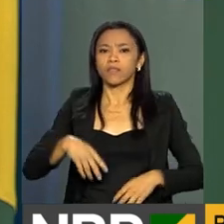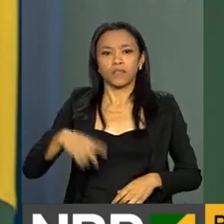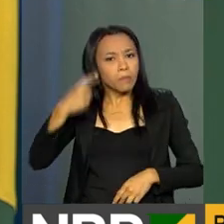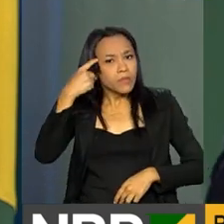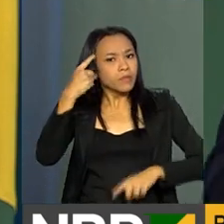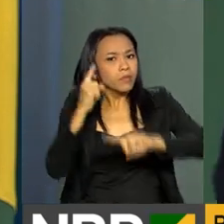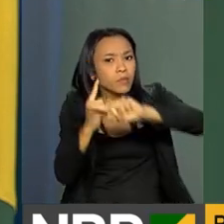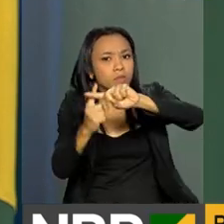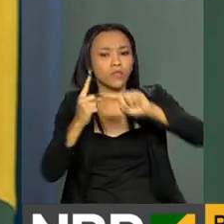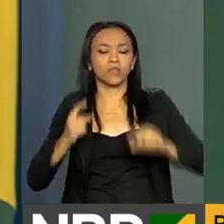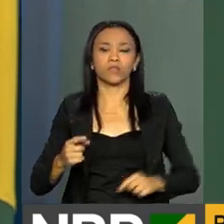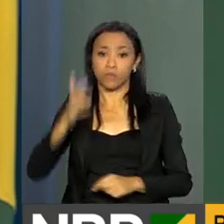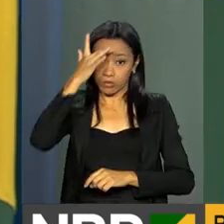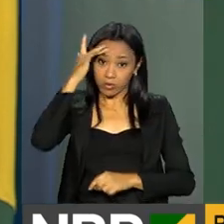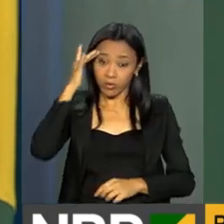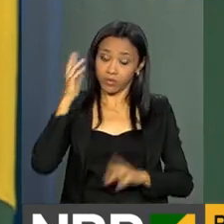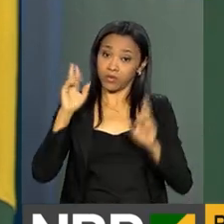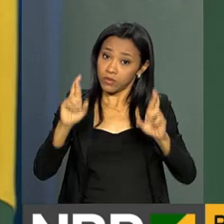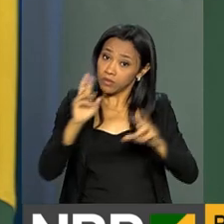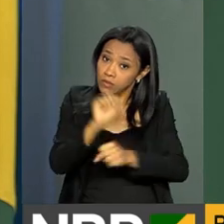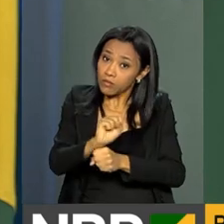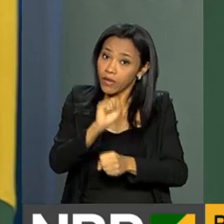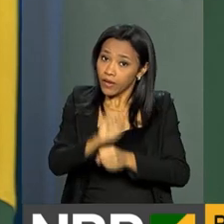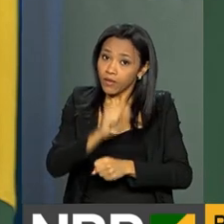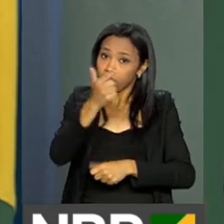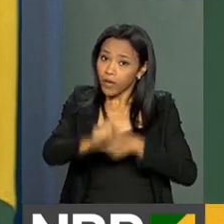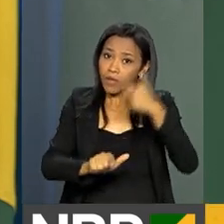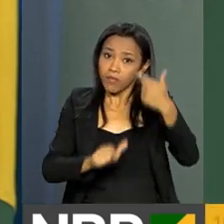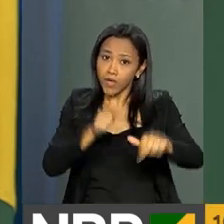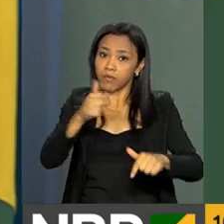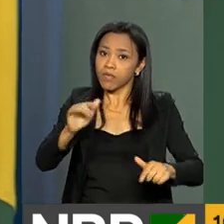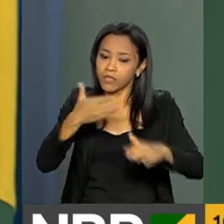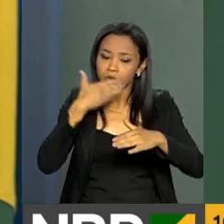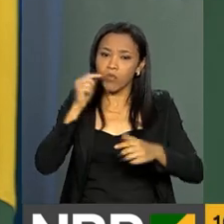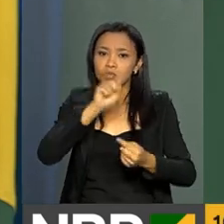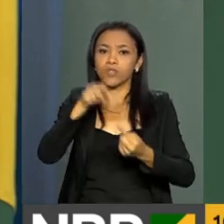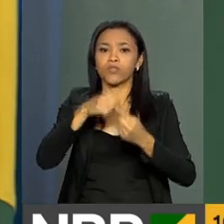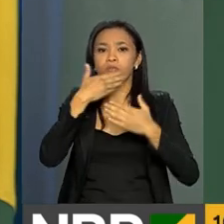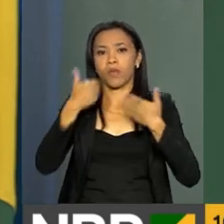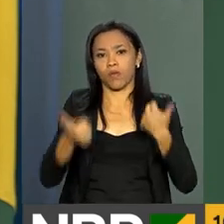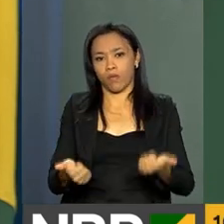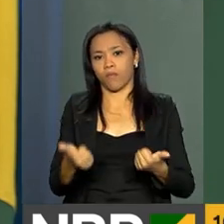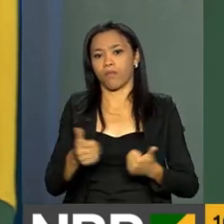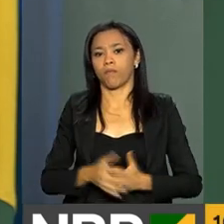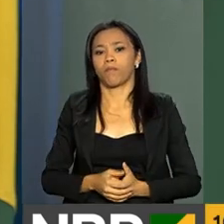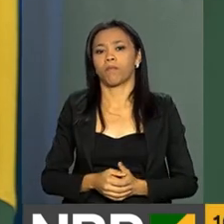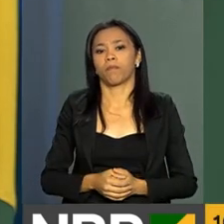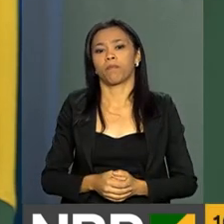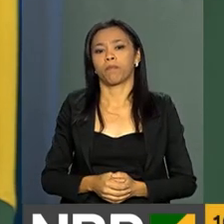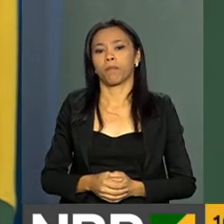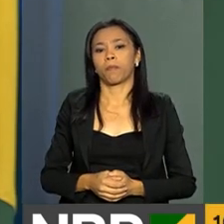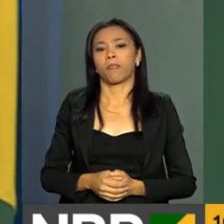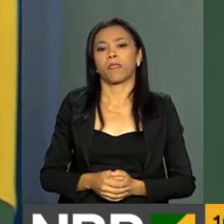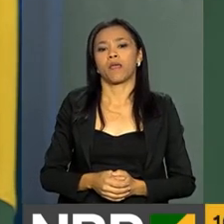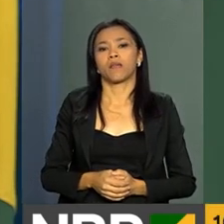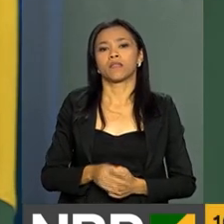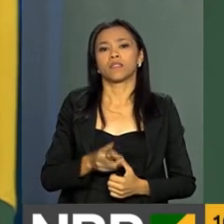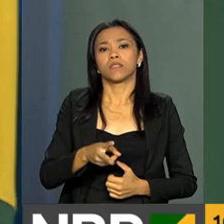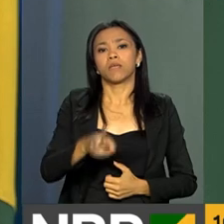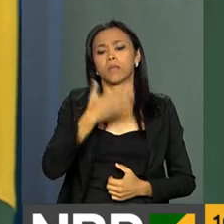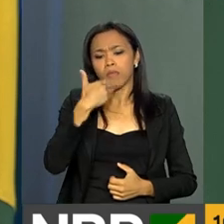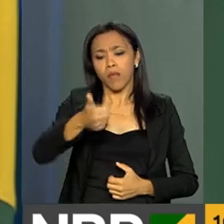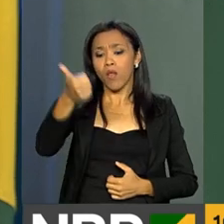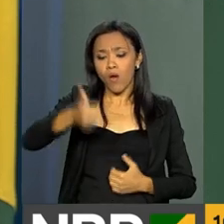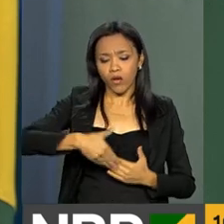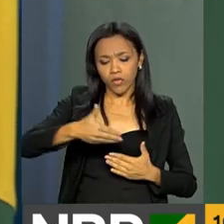esperar. Portanto, as pessoas esperam cada vez mais que melhore, deputado Peronde, cada vez mais que